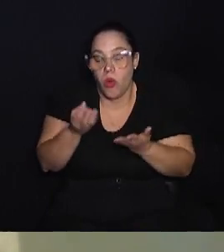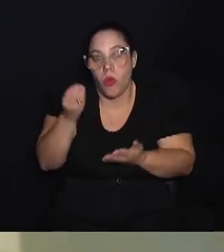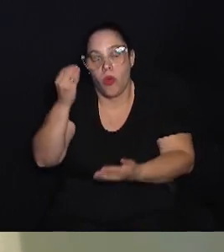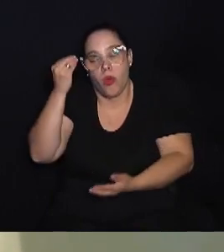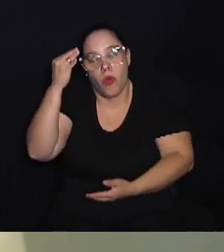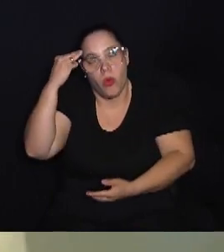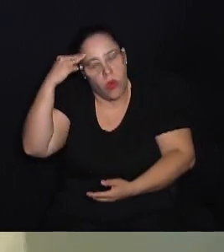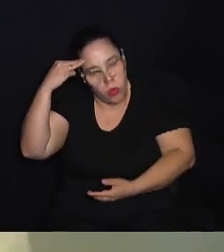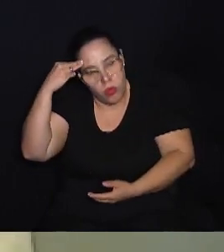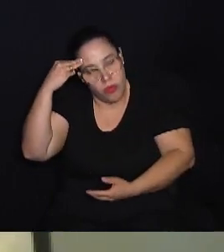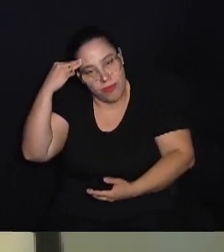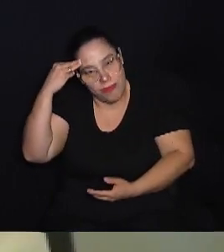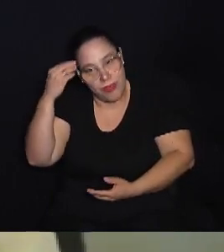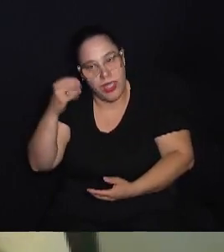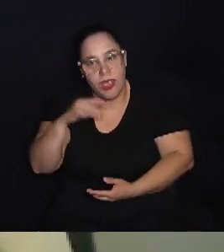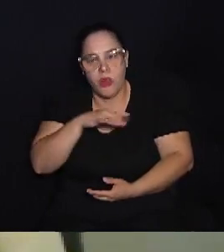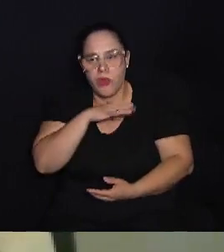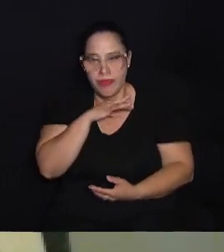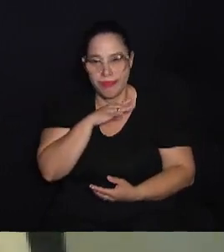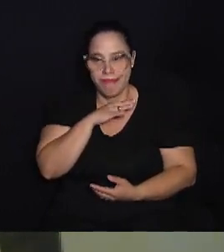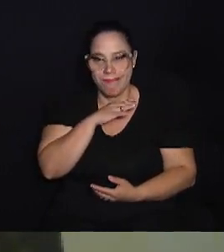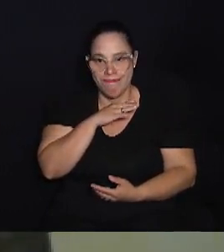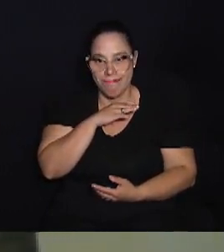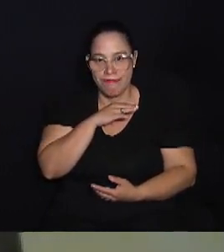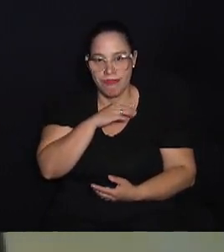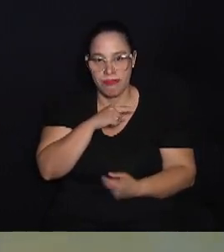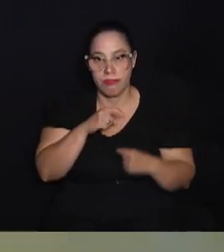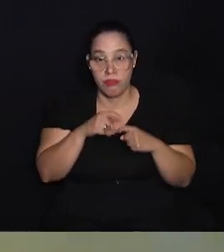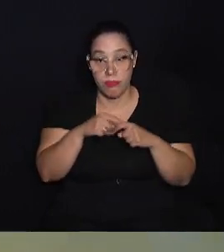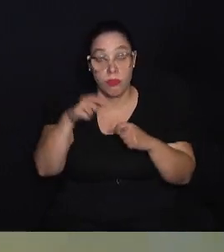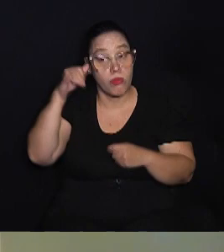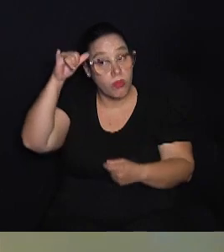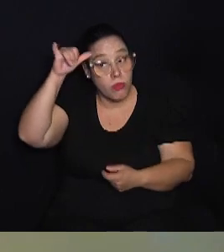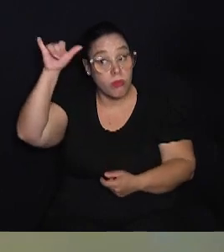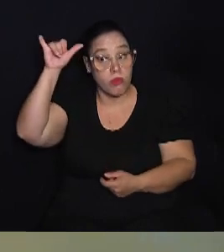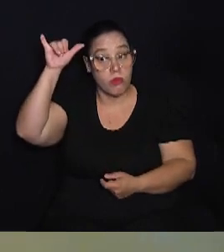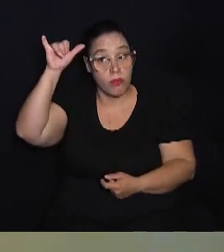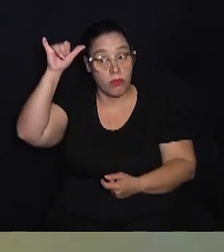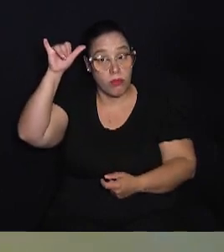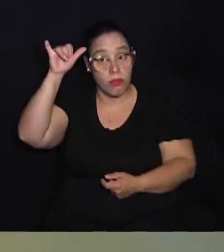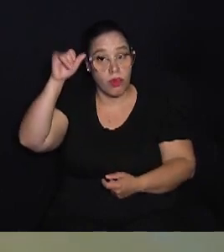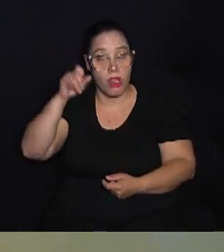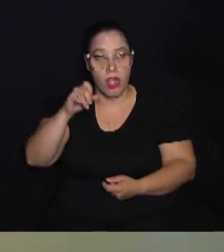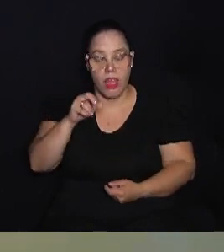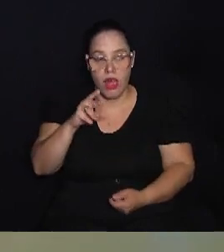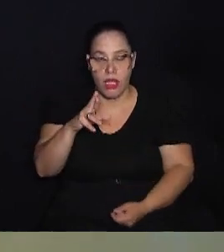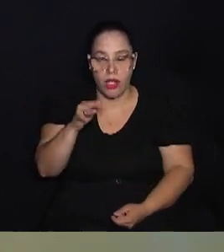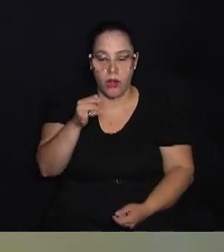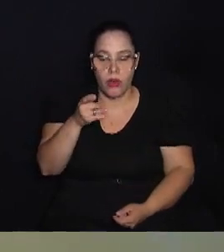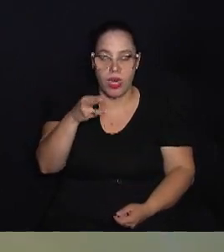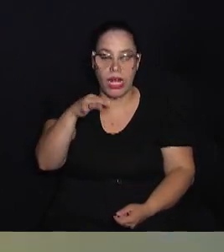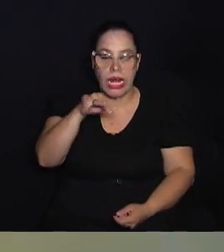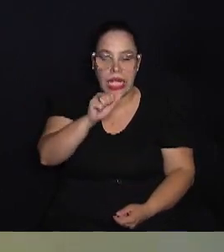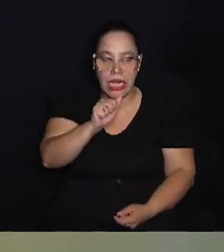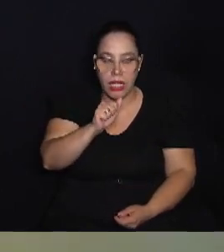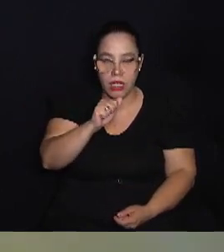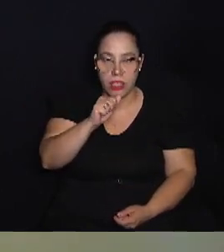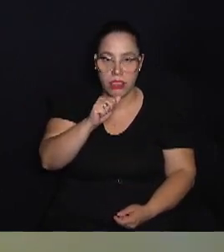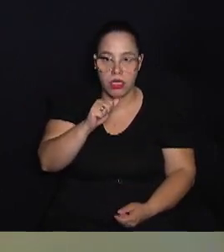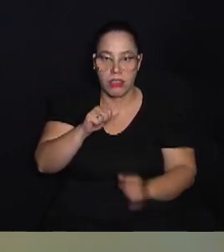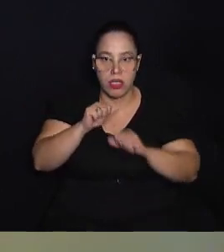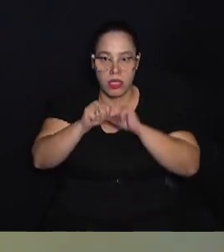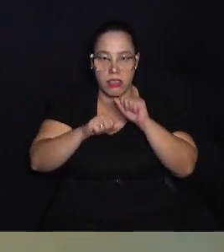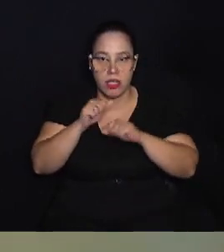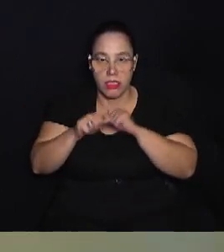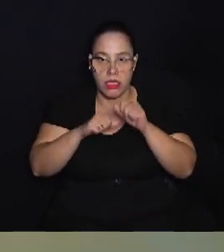que memórias estão comprometidas. Isso é que eu faço no paciente mais precoce. Tá? E uma ressonância magnética, porque algumas alterações, por